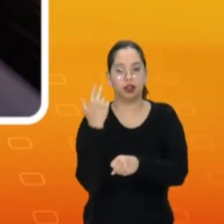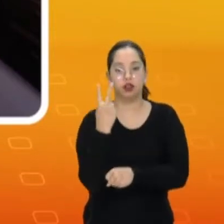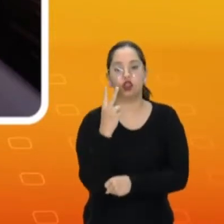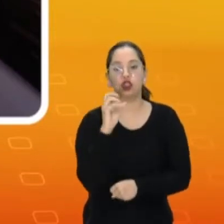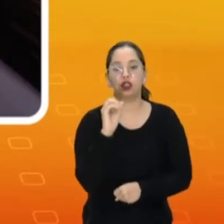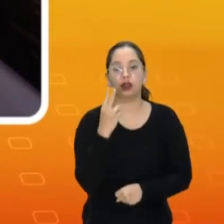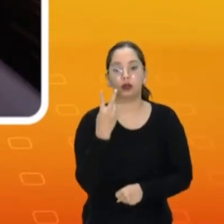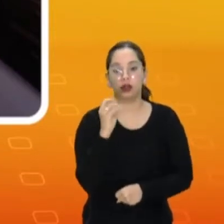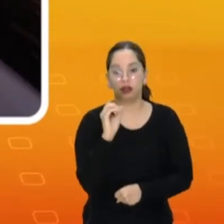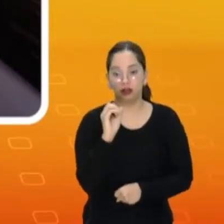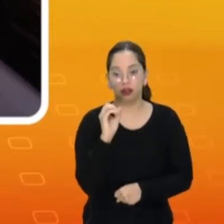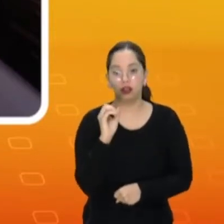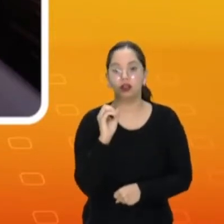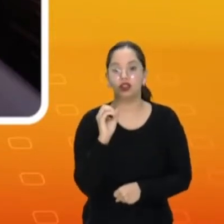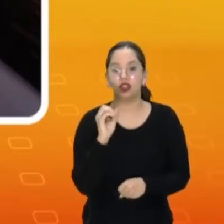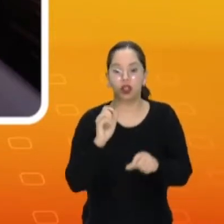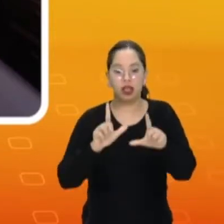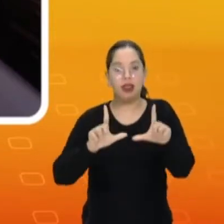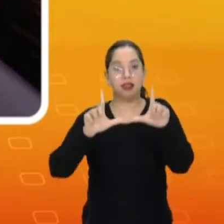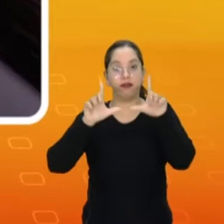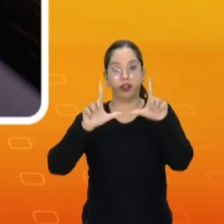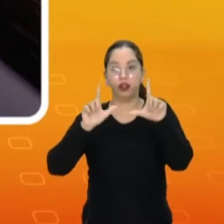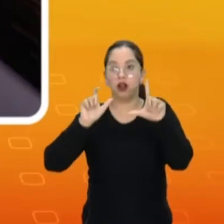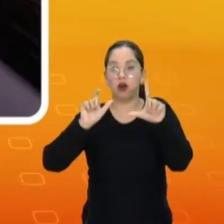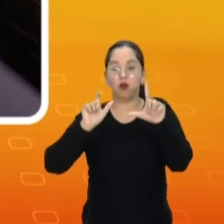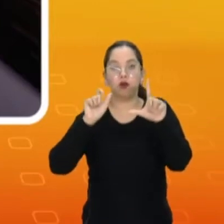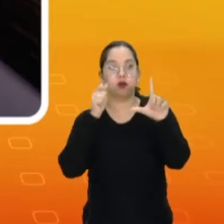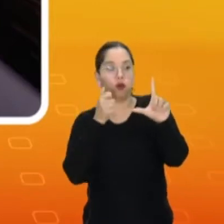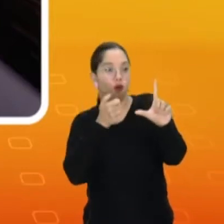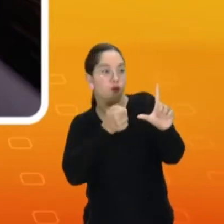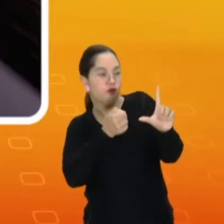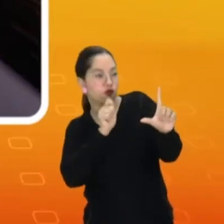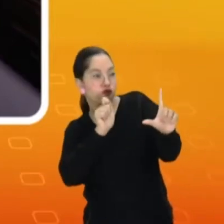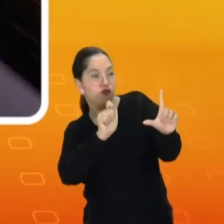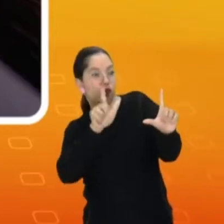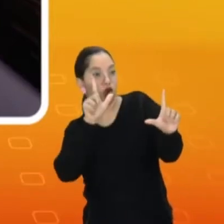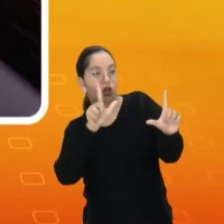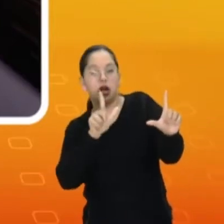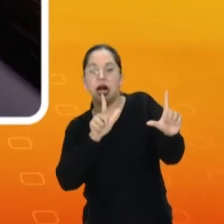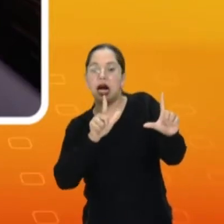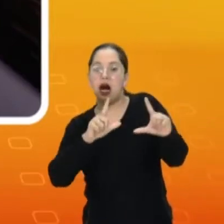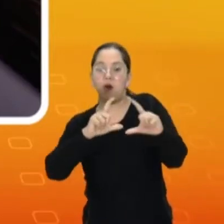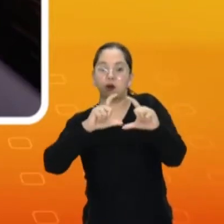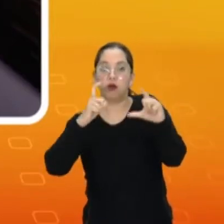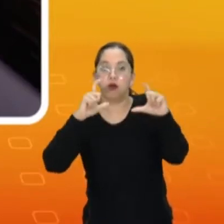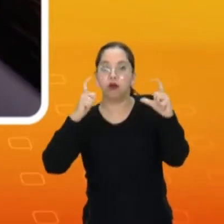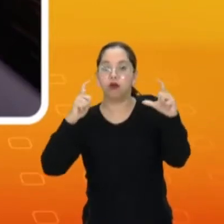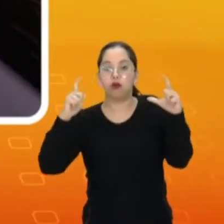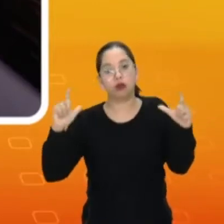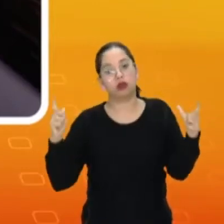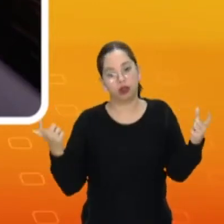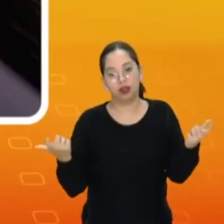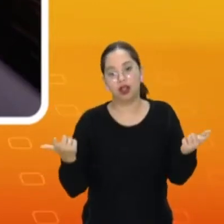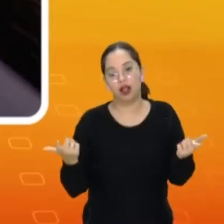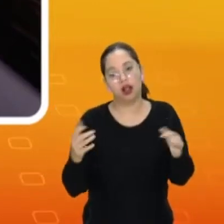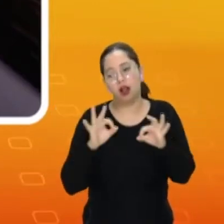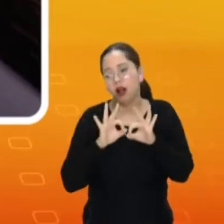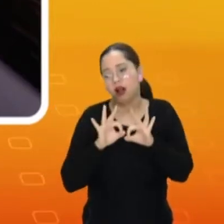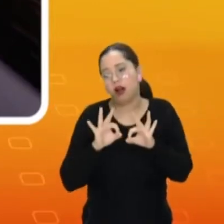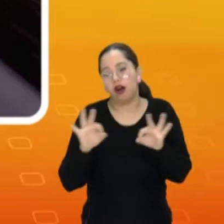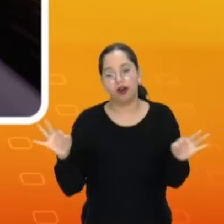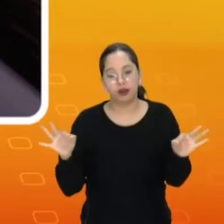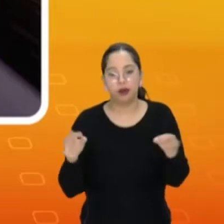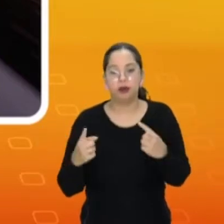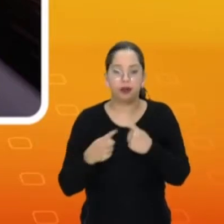número de televisores ligados cresceu um por cento ótimo silêncio notícia também tava tudo em caso o vídeo